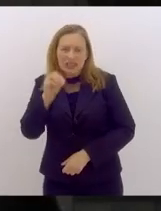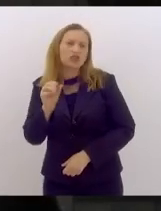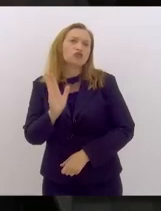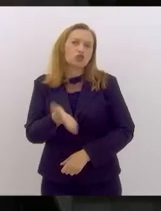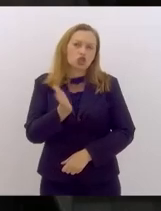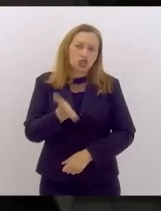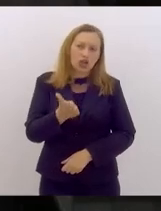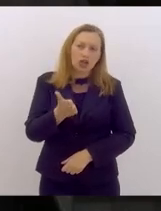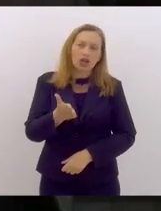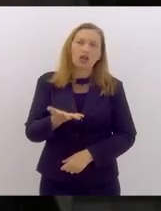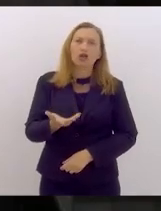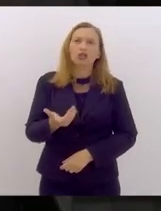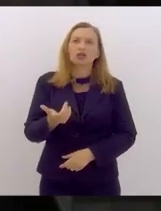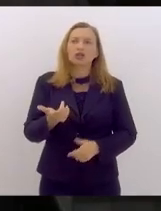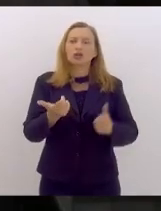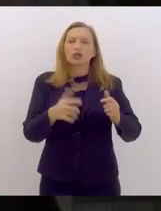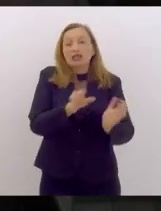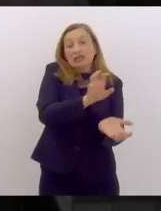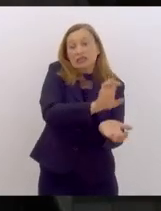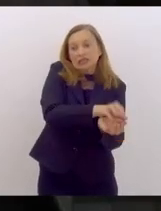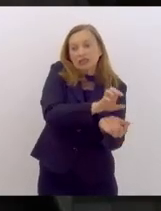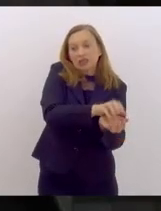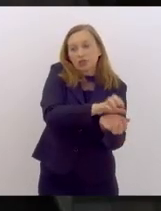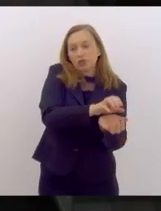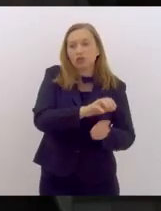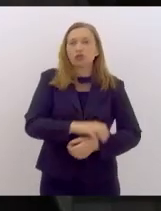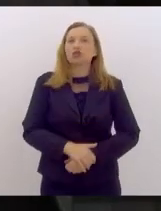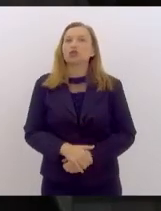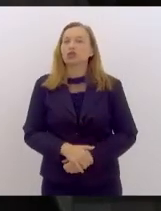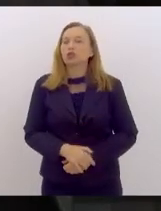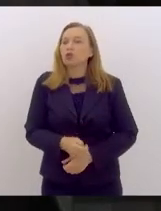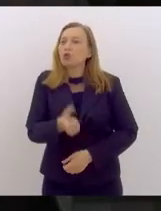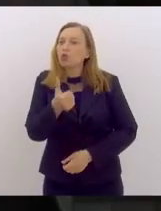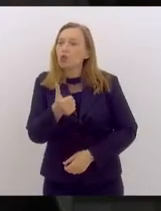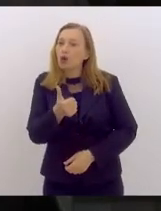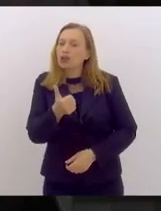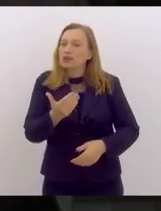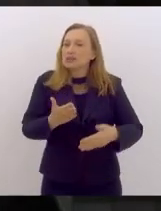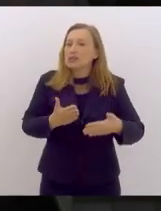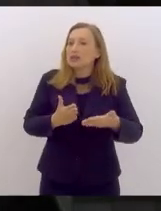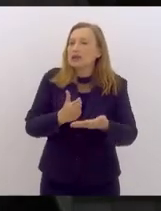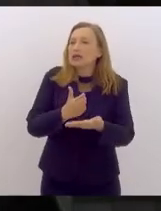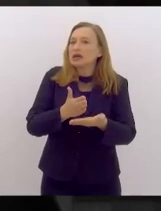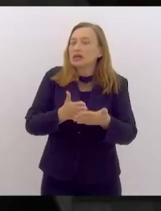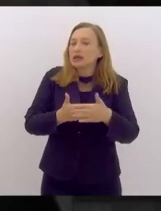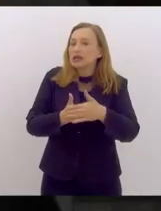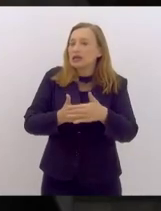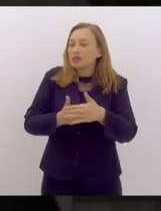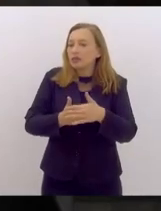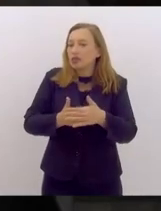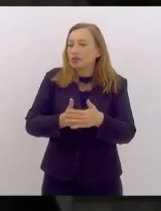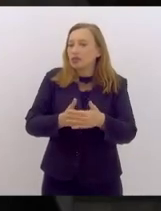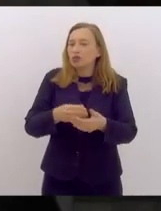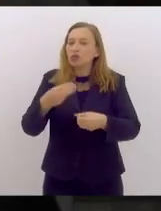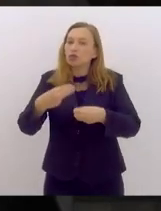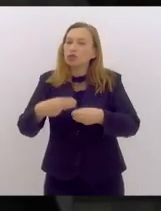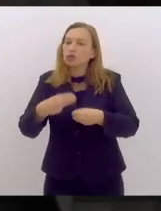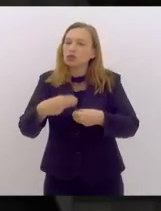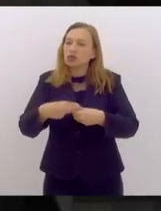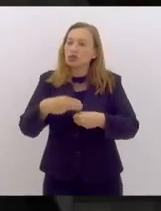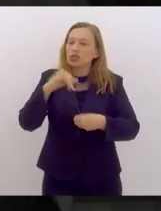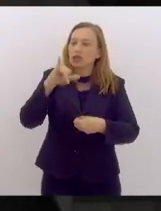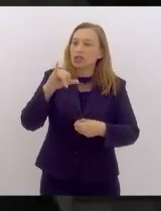na região de Santa Cruz quase limite com o município de